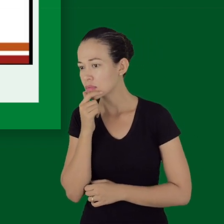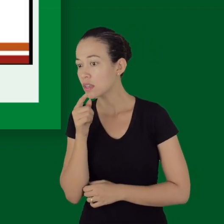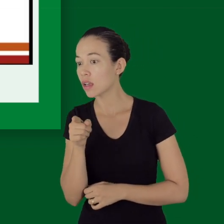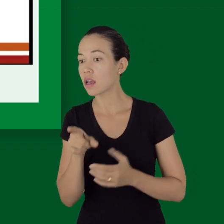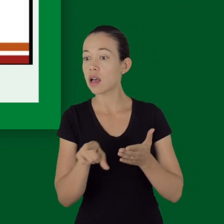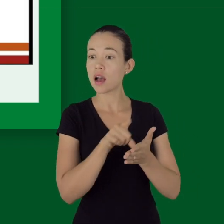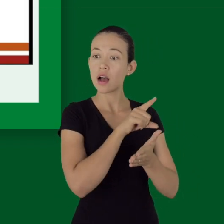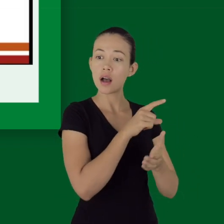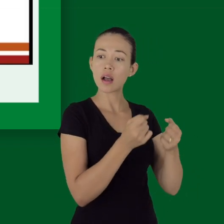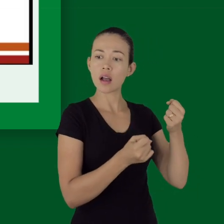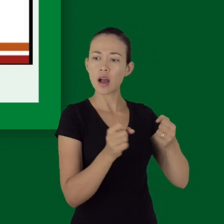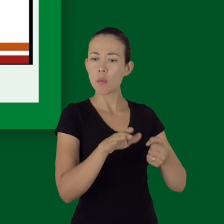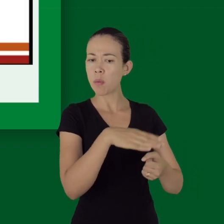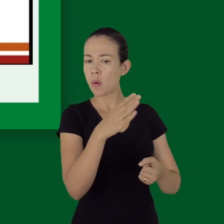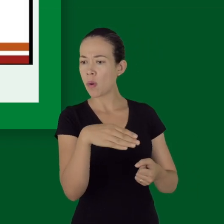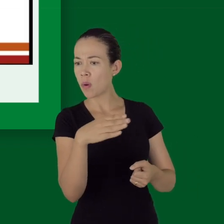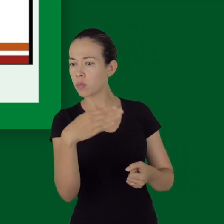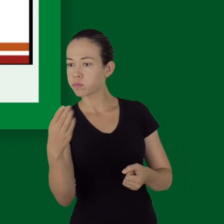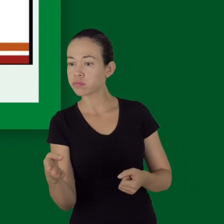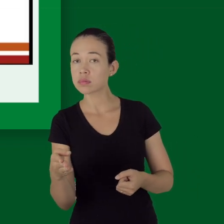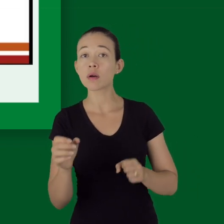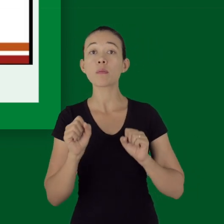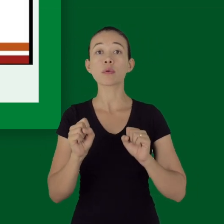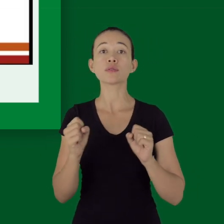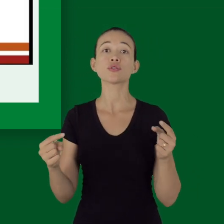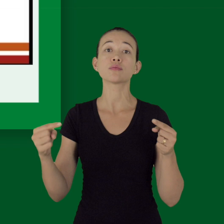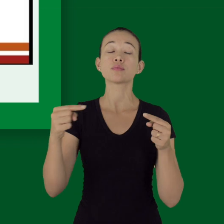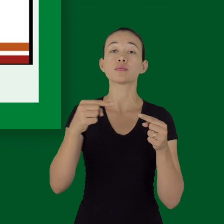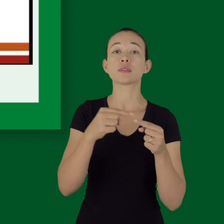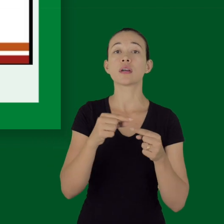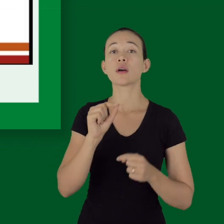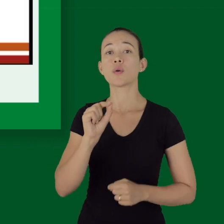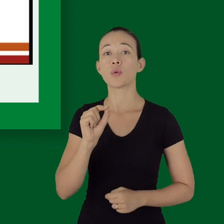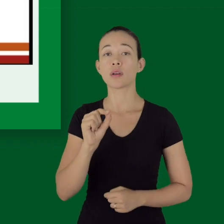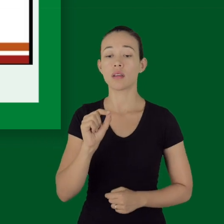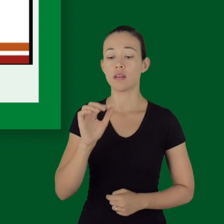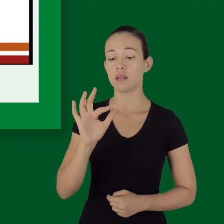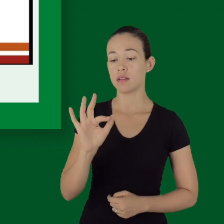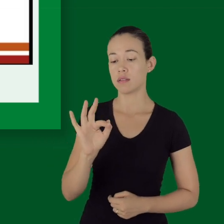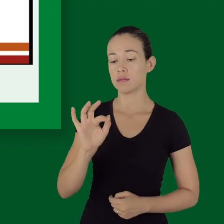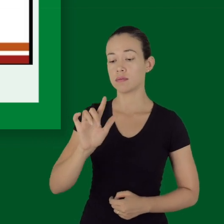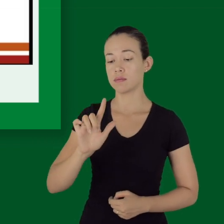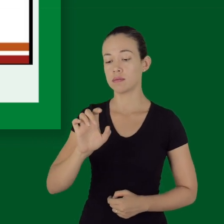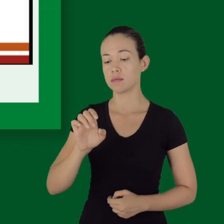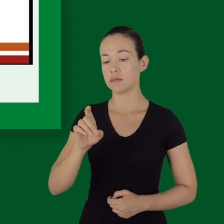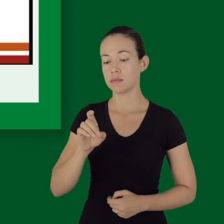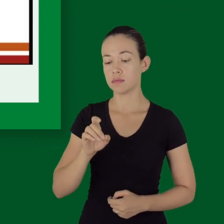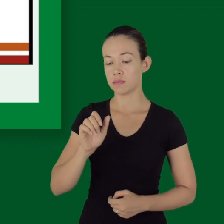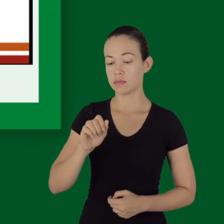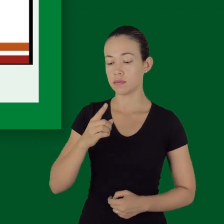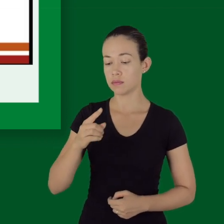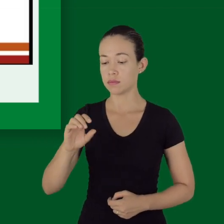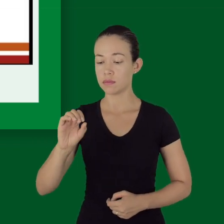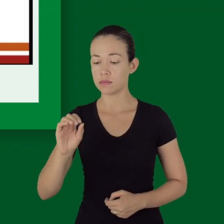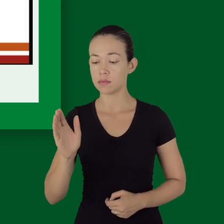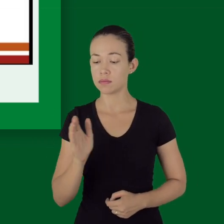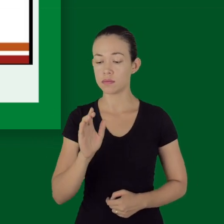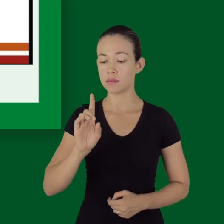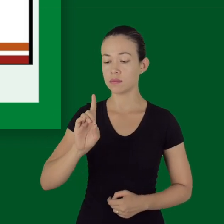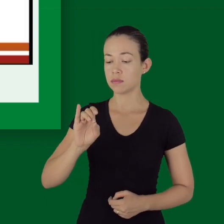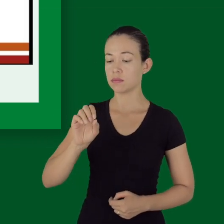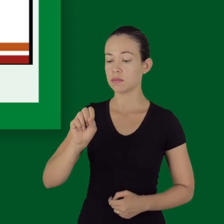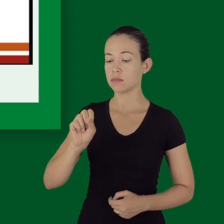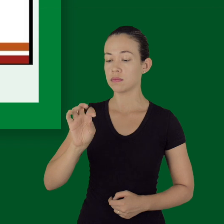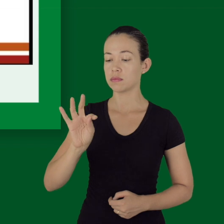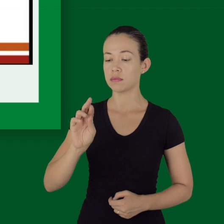rotacional possa estar lidando com uma situação de distração, né? A fratura por luxação ou fratura ou flexão por